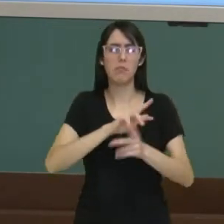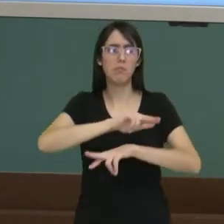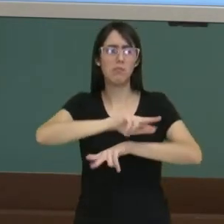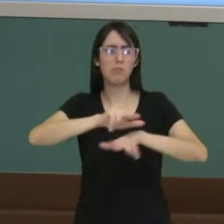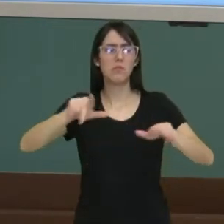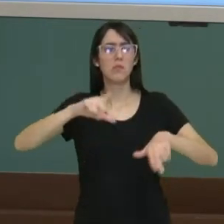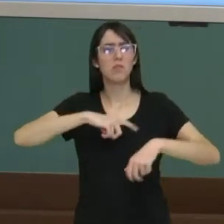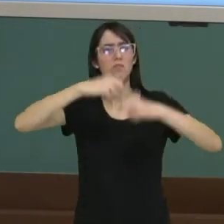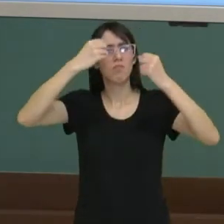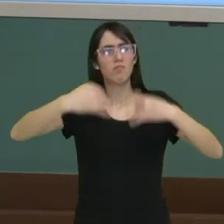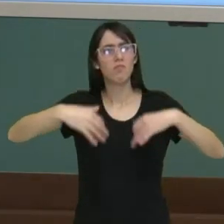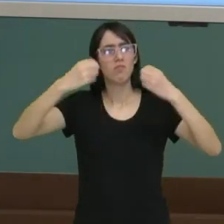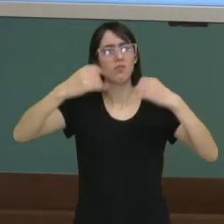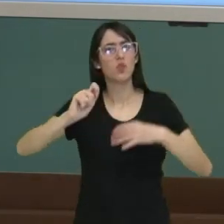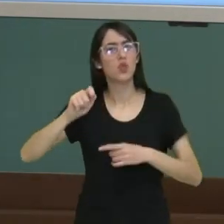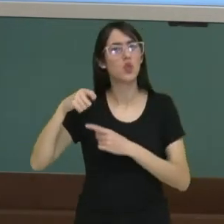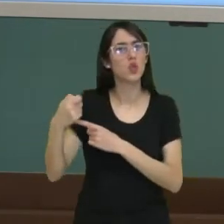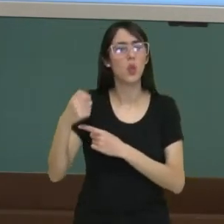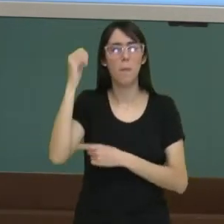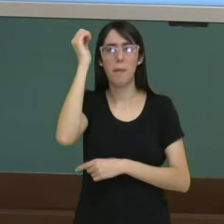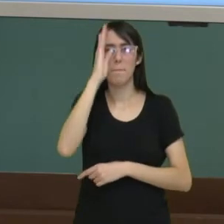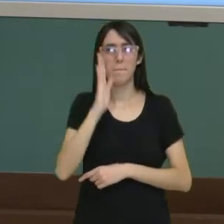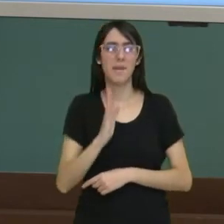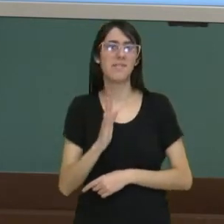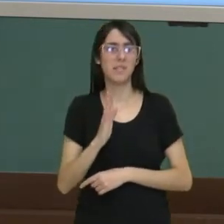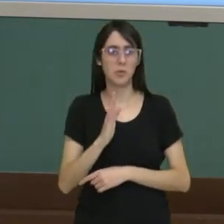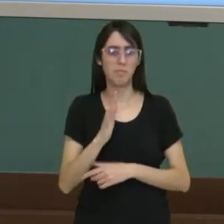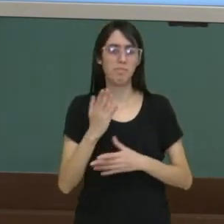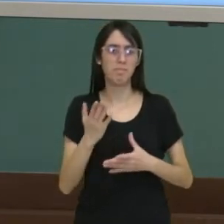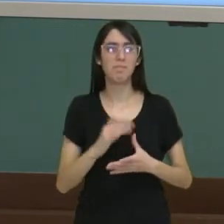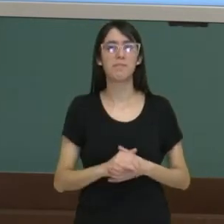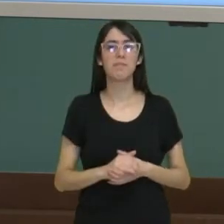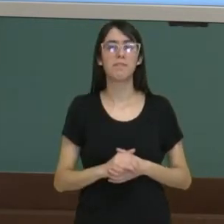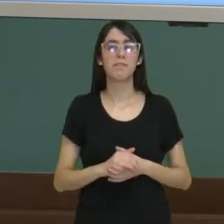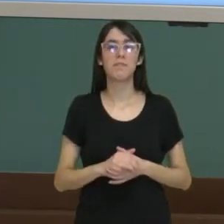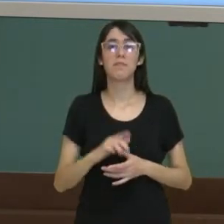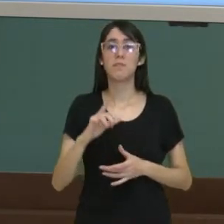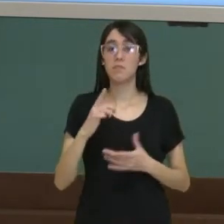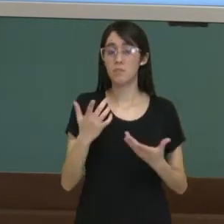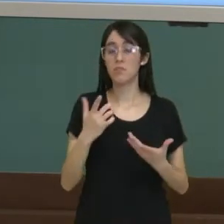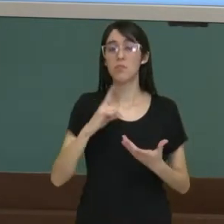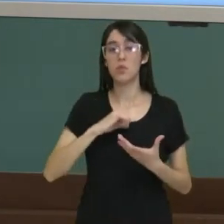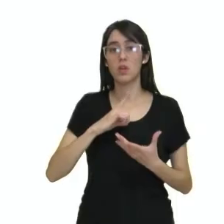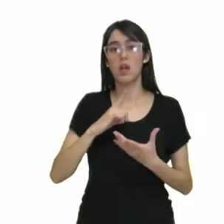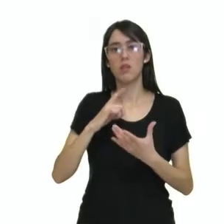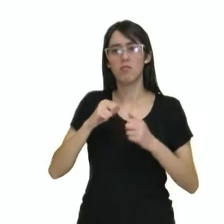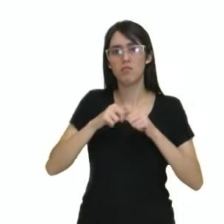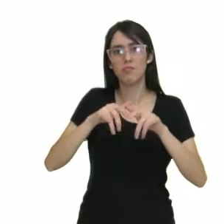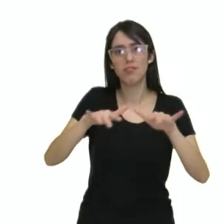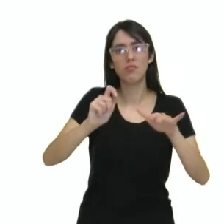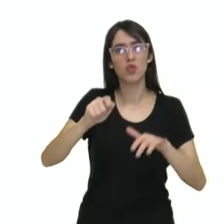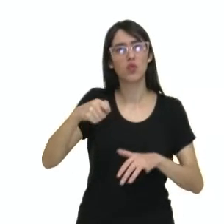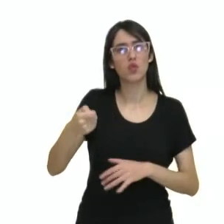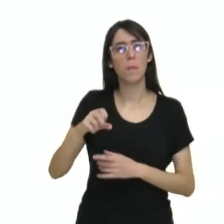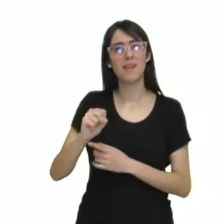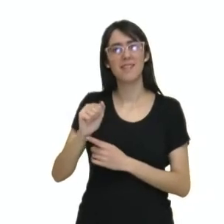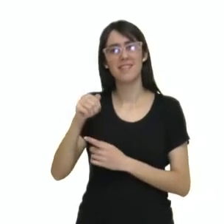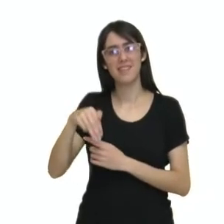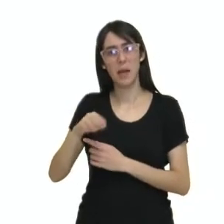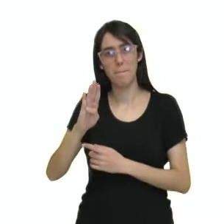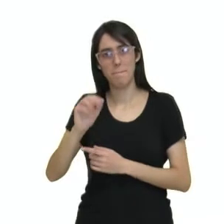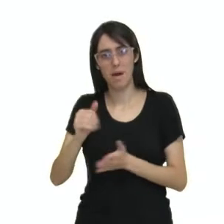do Brasil, vai trazer essa nacionalidade, certo? Então a construção do samba, pessoal, ela vai ser, neste